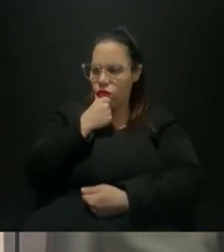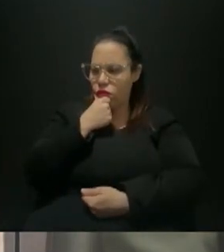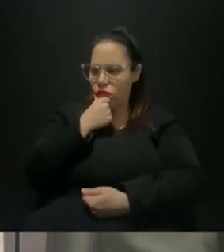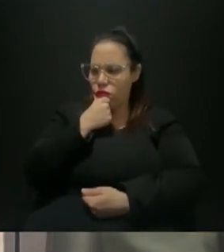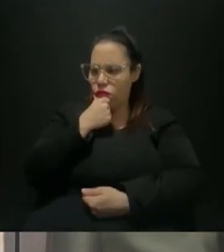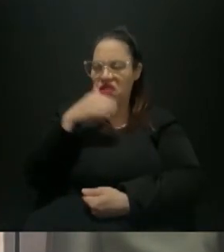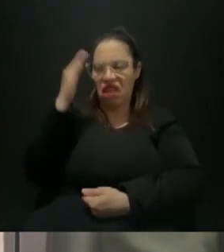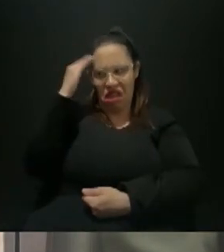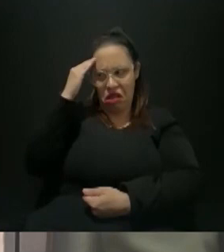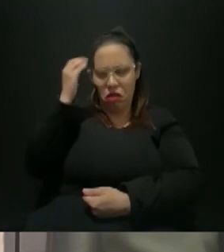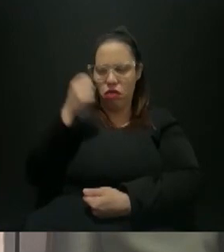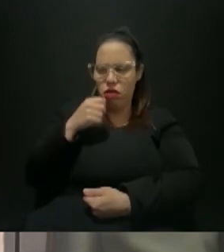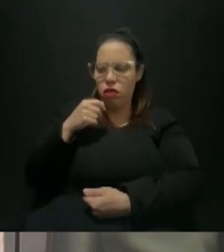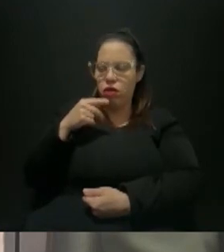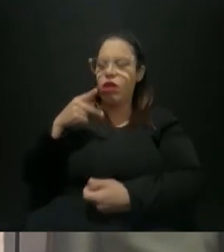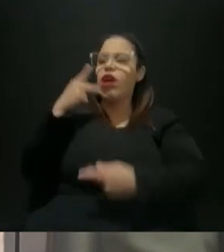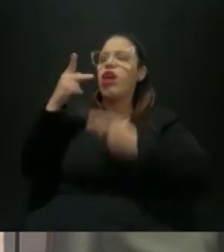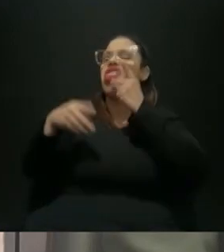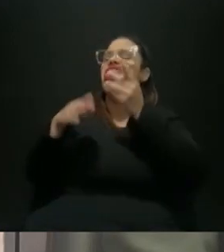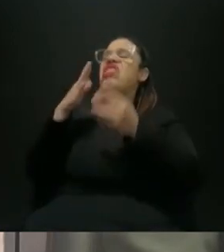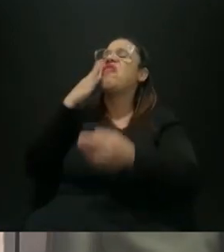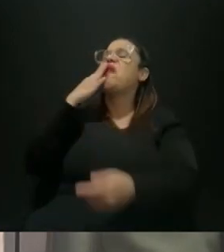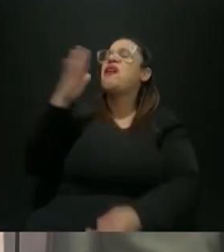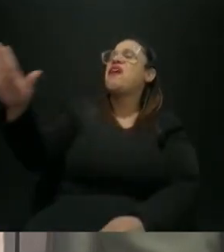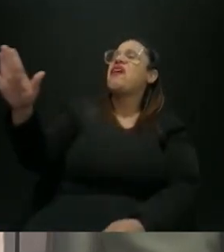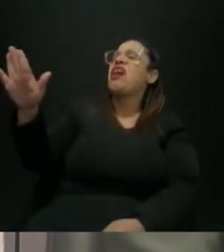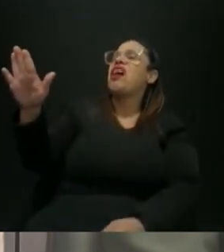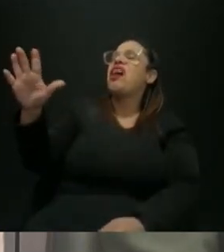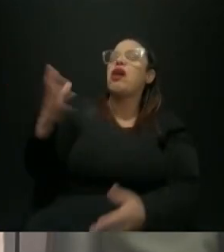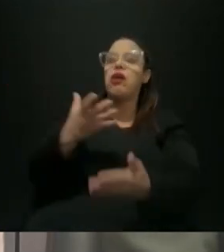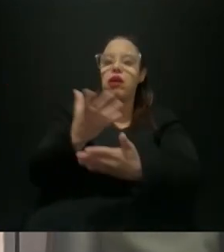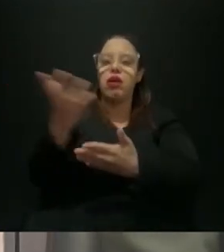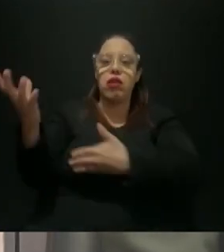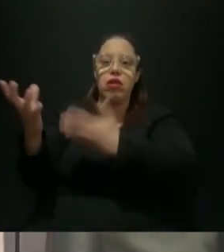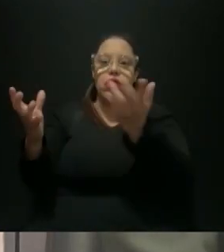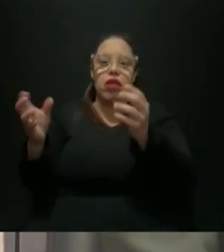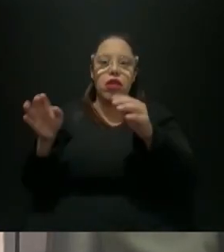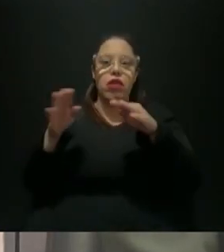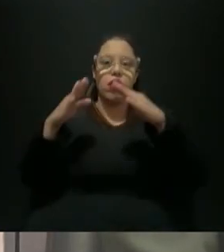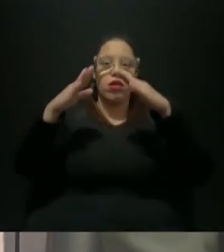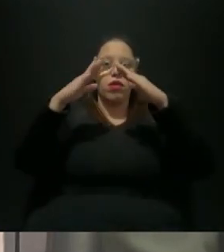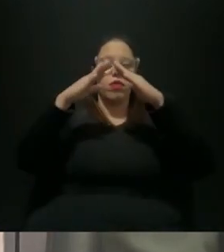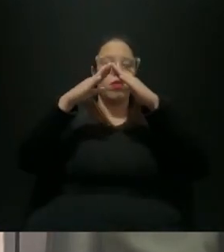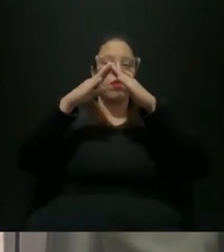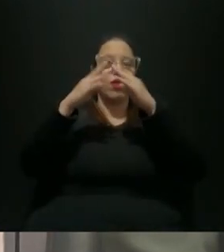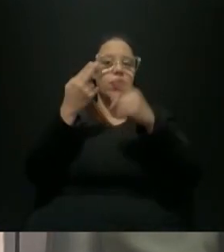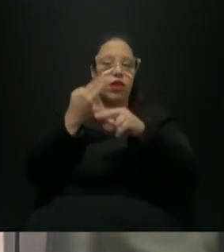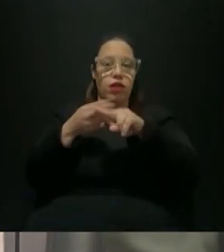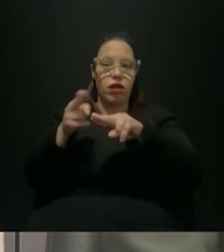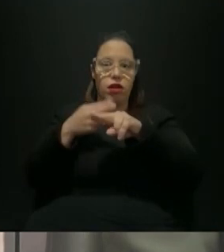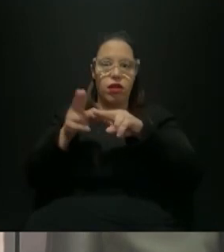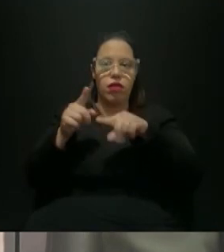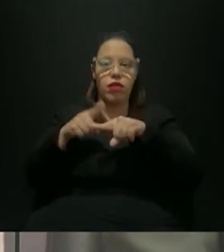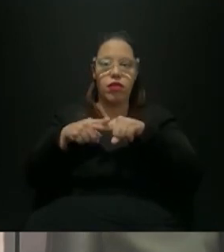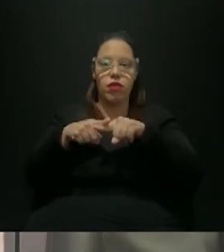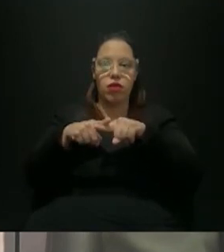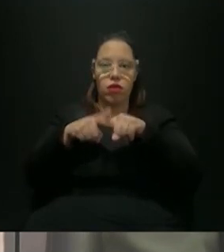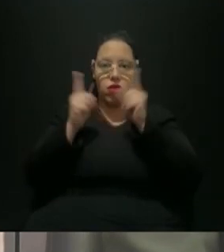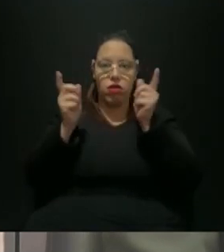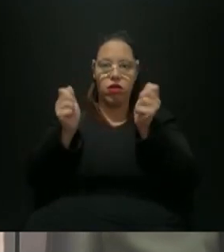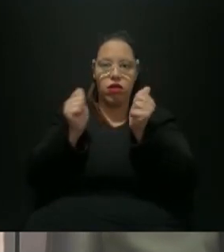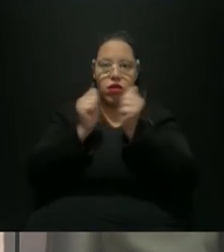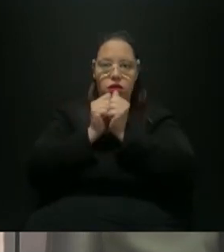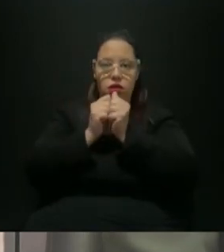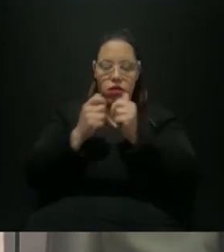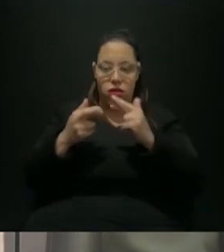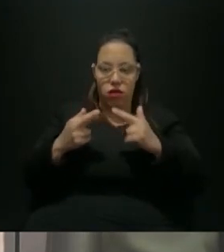pedindo uma pracinha com uma casinha de chocolate. Mas, junto com isso, tem diversas coisas